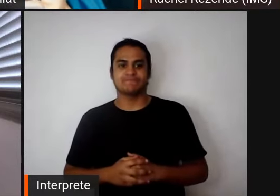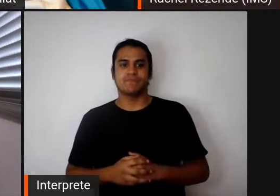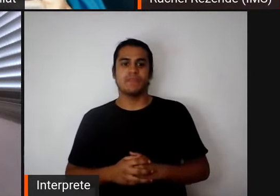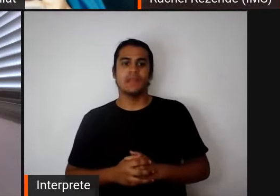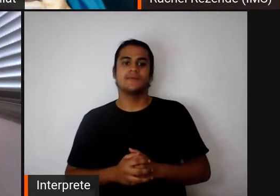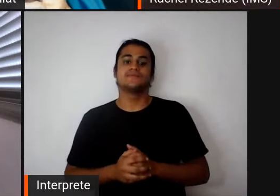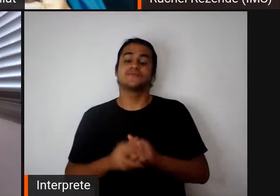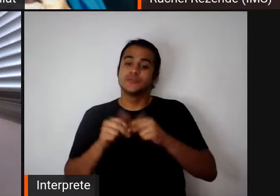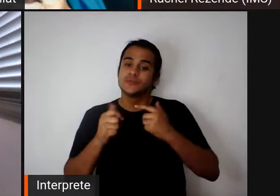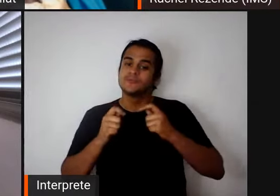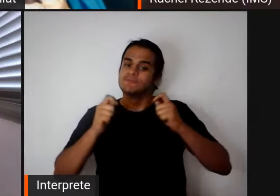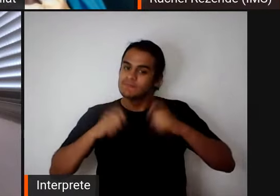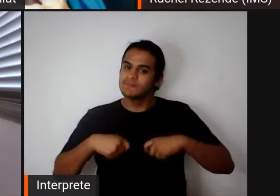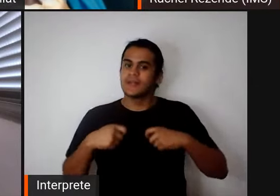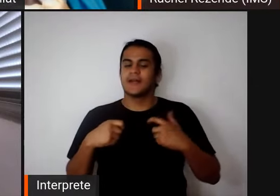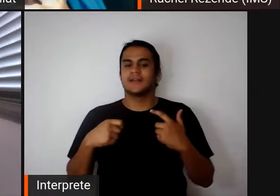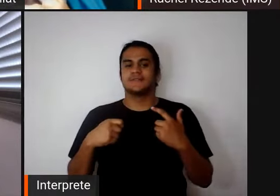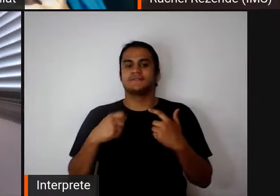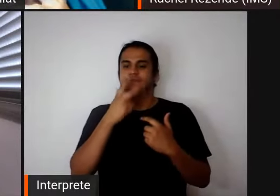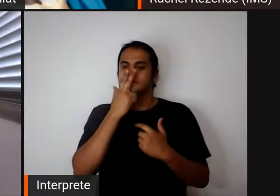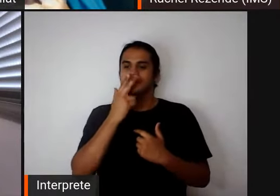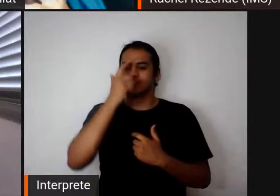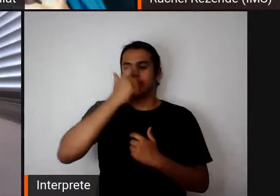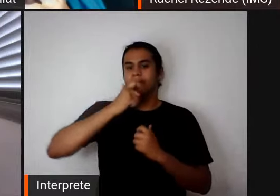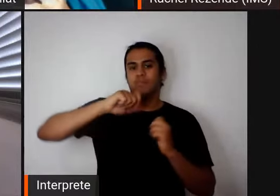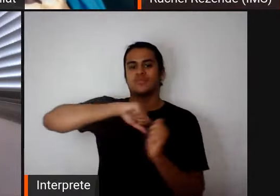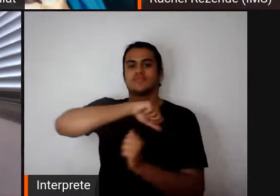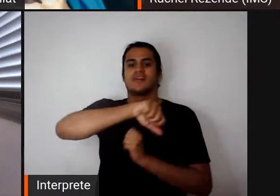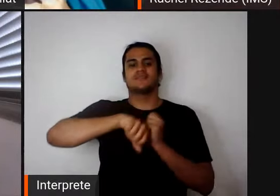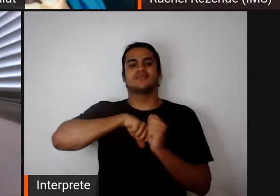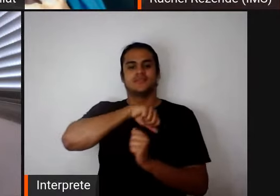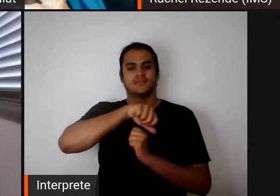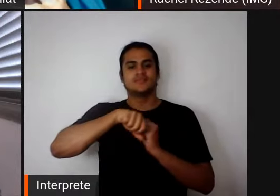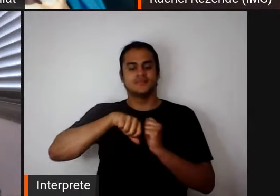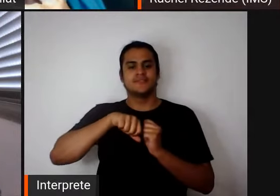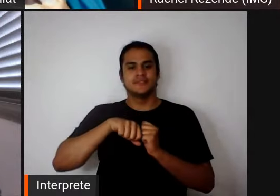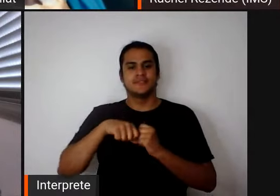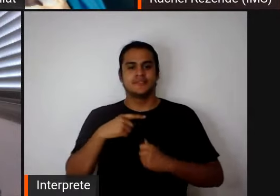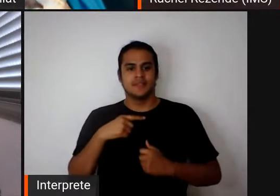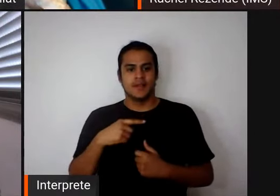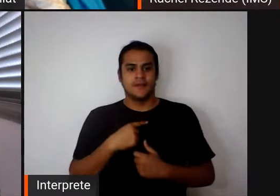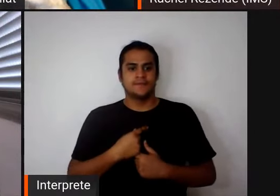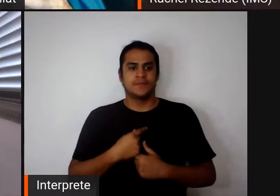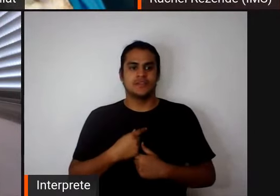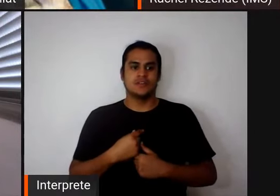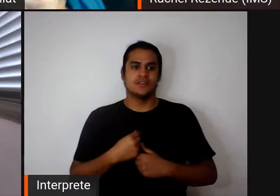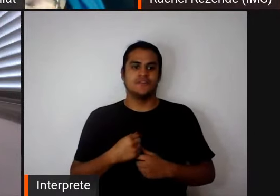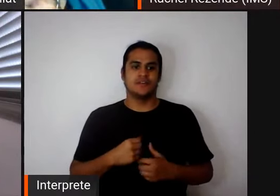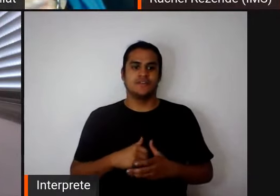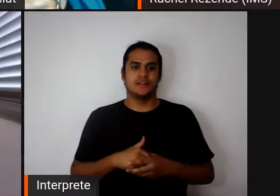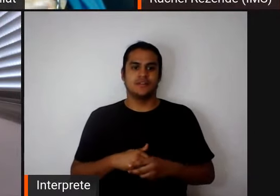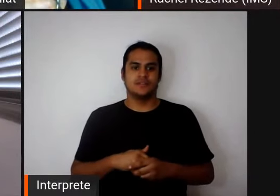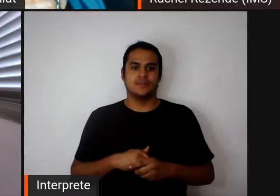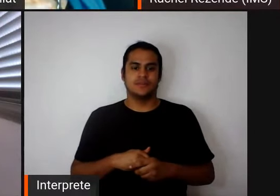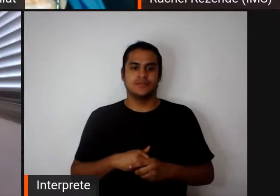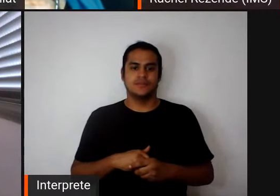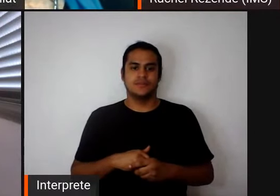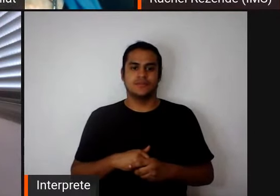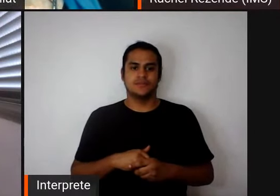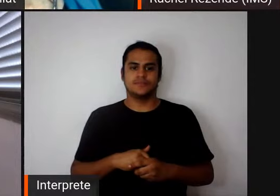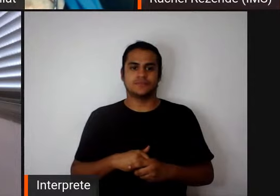verdade, trabalhar essa nossa conversa de forma ampla. E esse é um dos caminhos, eu acho, que do